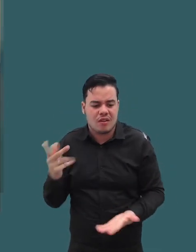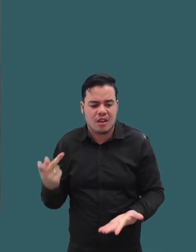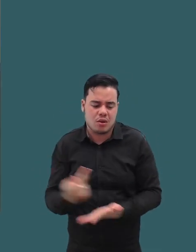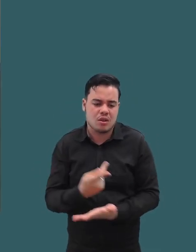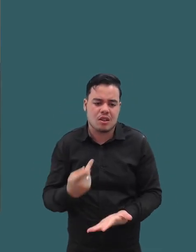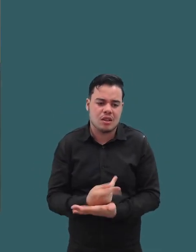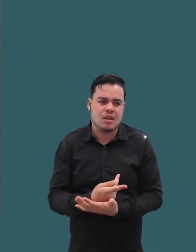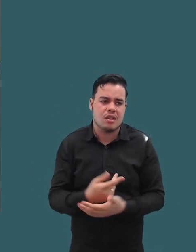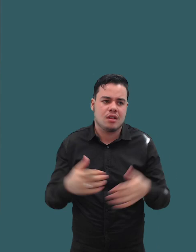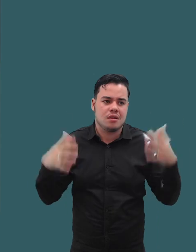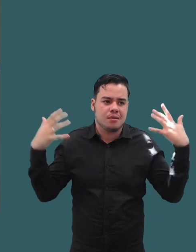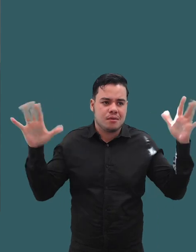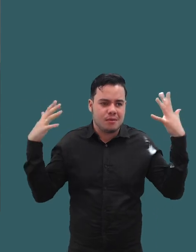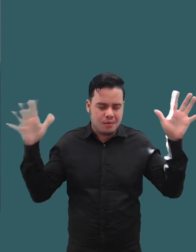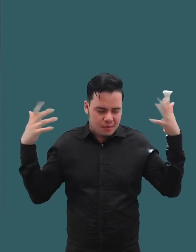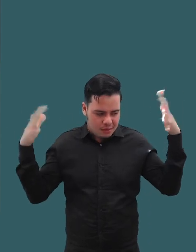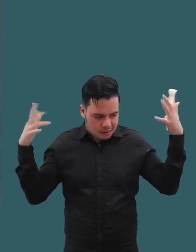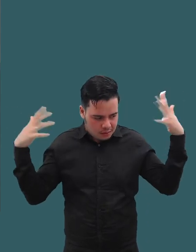obrigado.